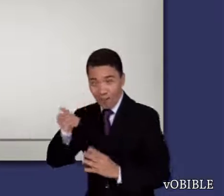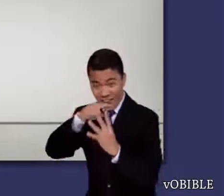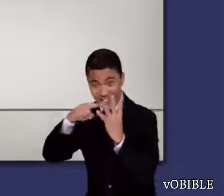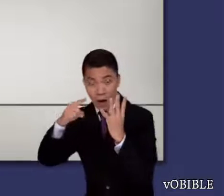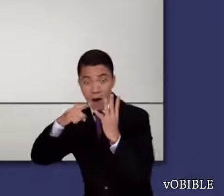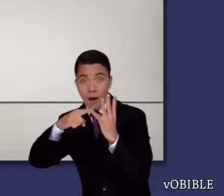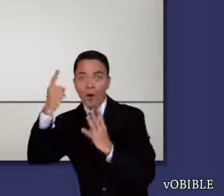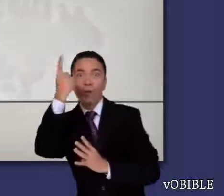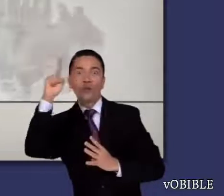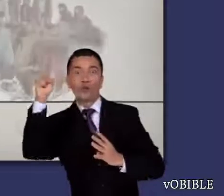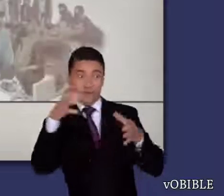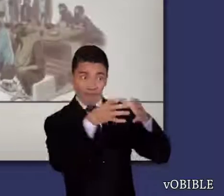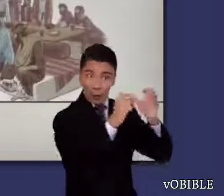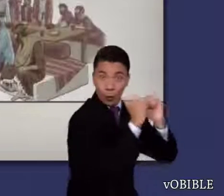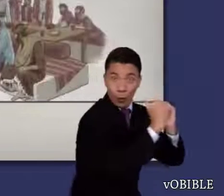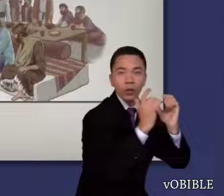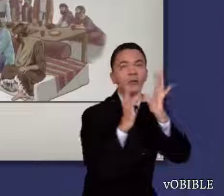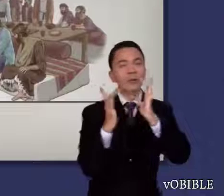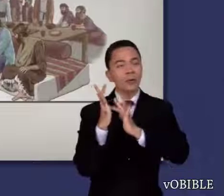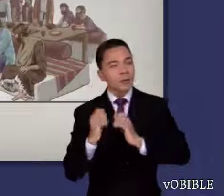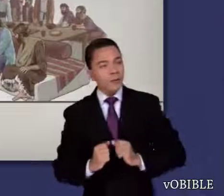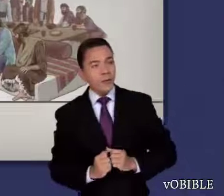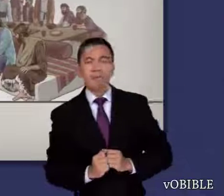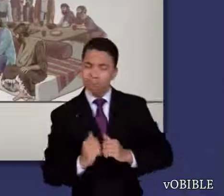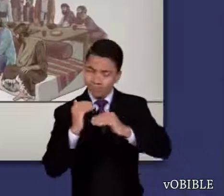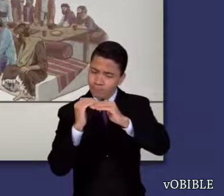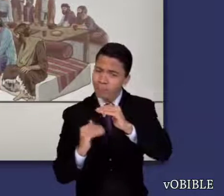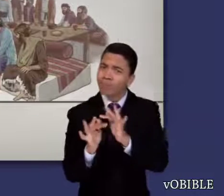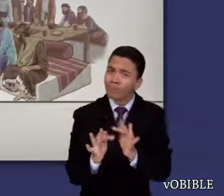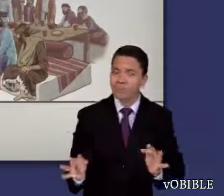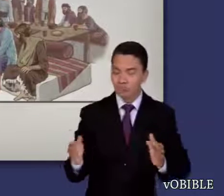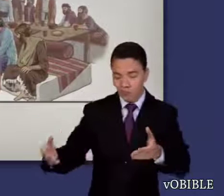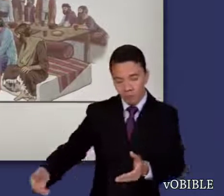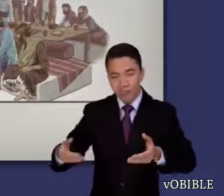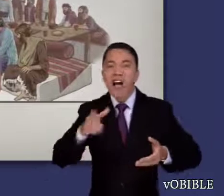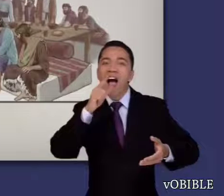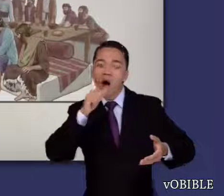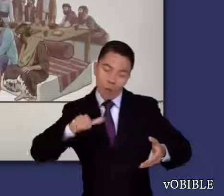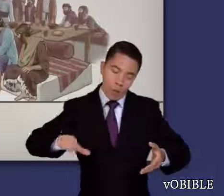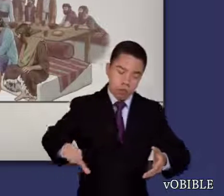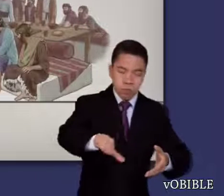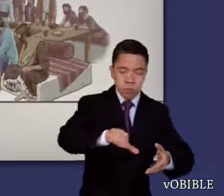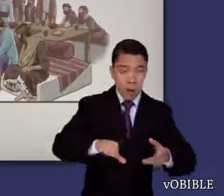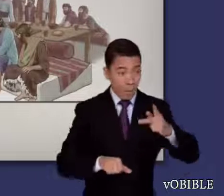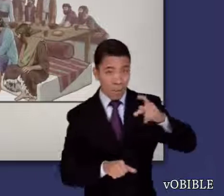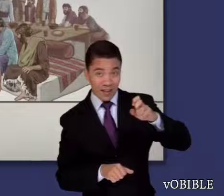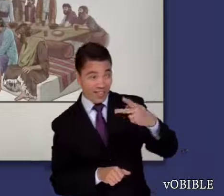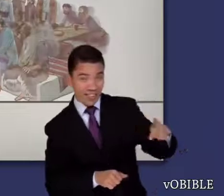Jesus mostrou muita humildade na última Páscoa quando fez o trabalho de um servo ao lavar os pés dos apóstolos.